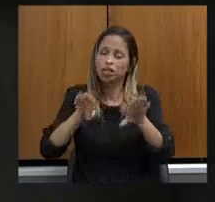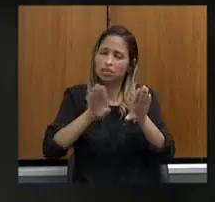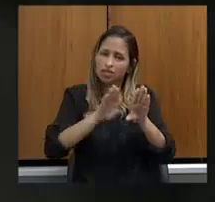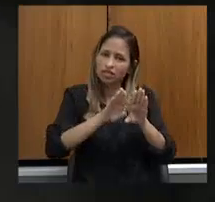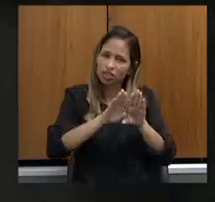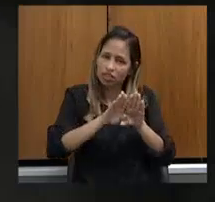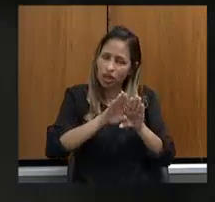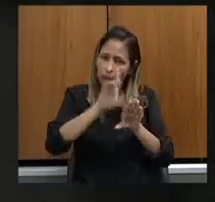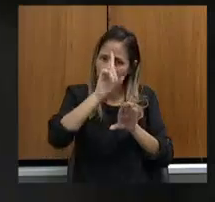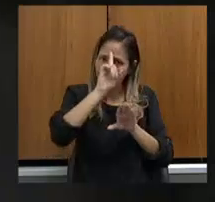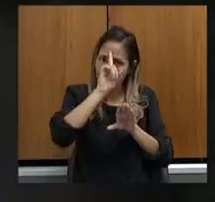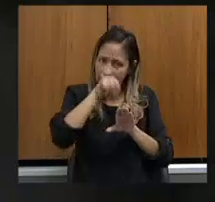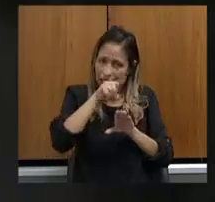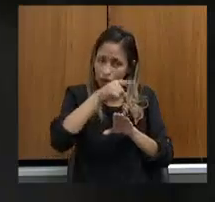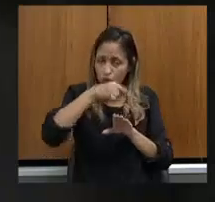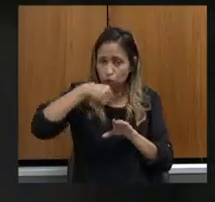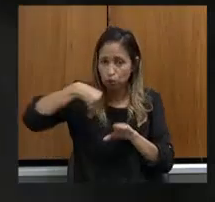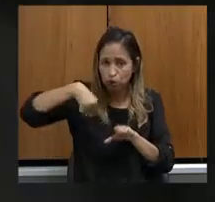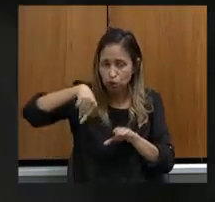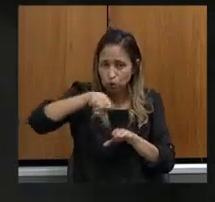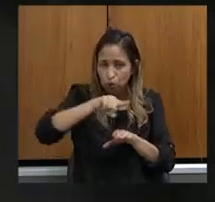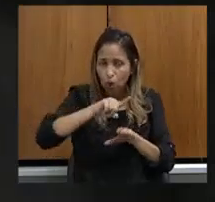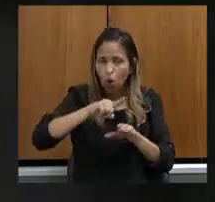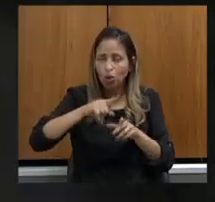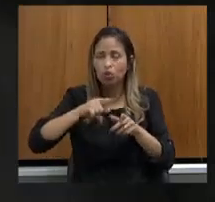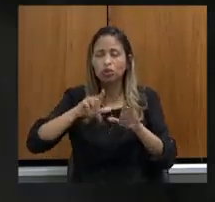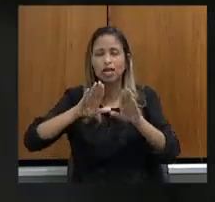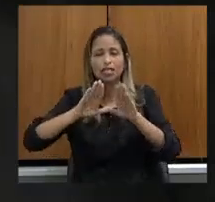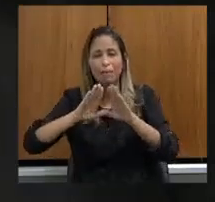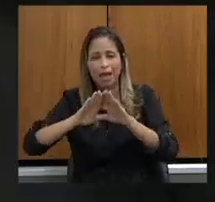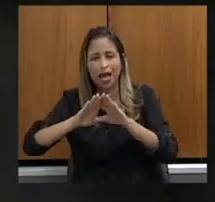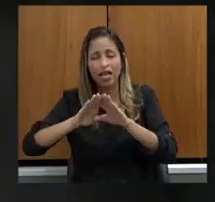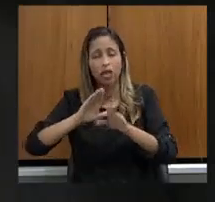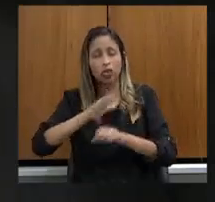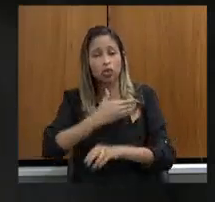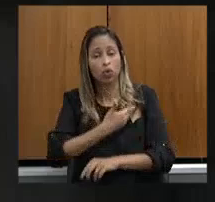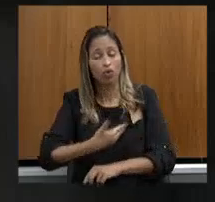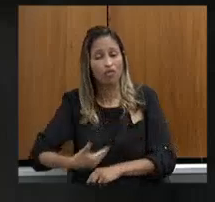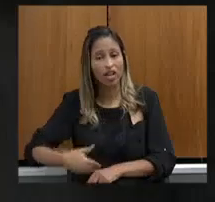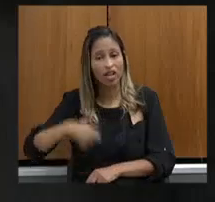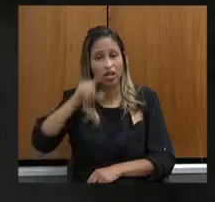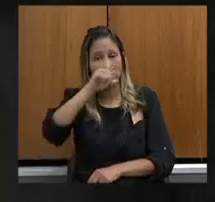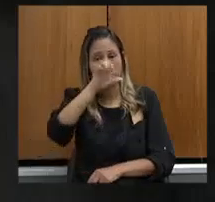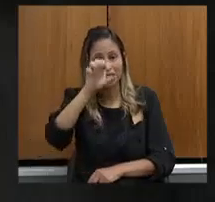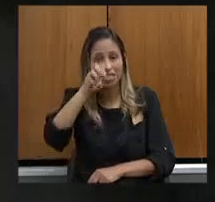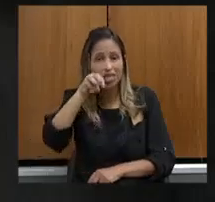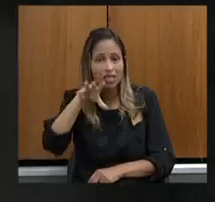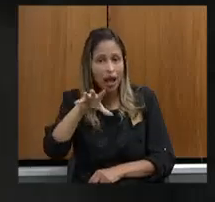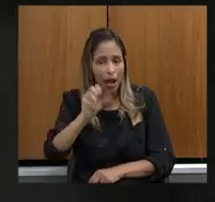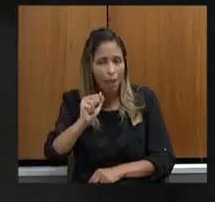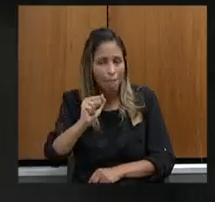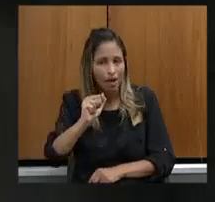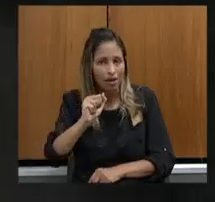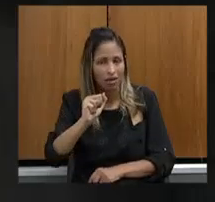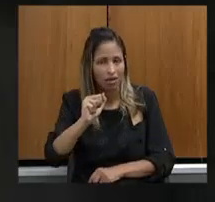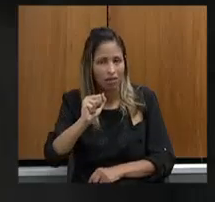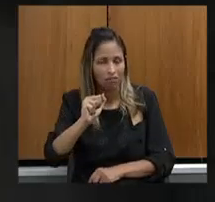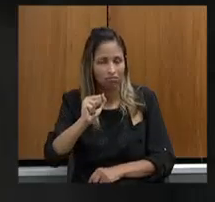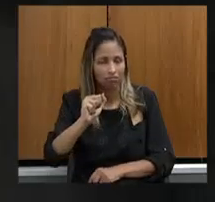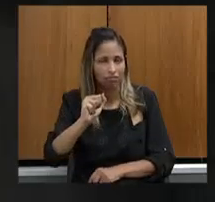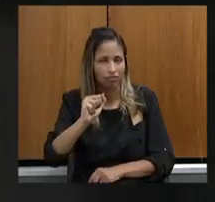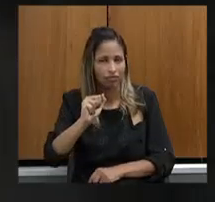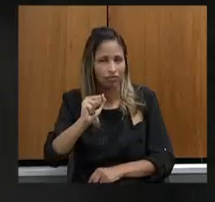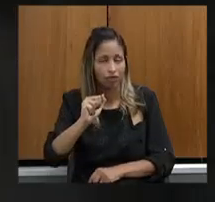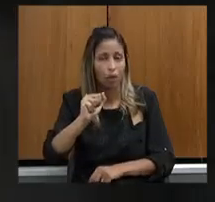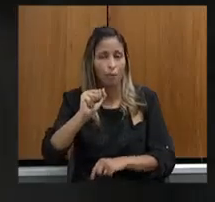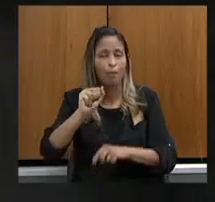o mandato os nossos né na assembleia e o governo Zema então a gente consegue fazer uma leitura mais mais estrutural que